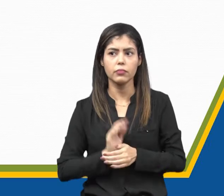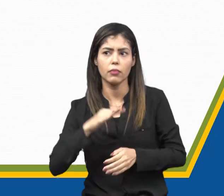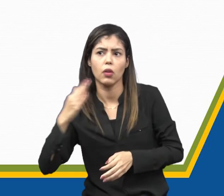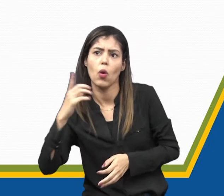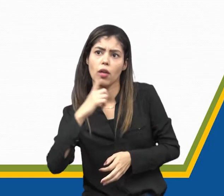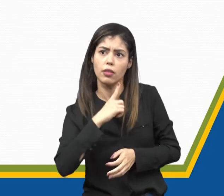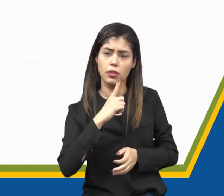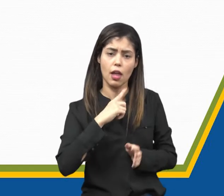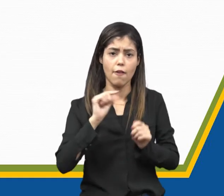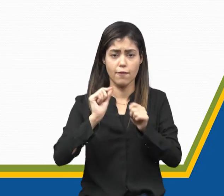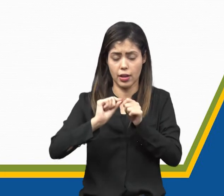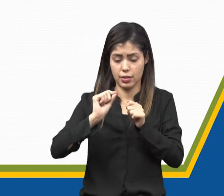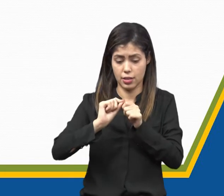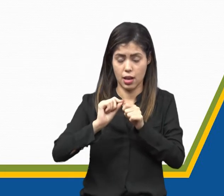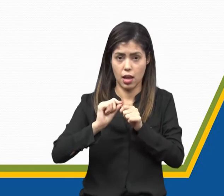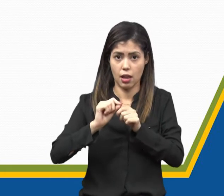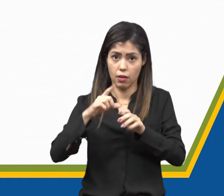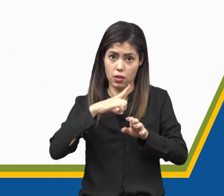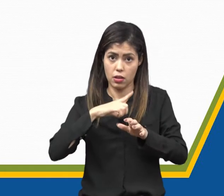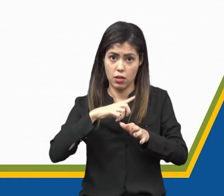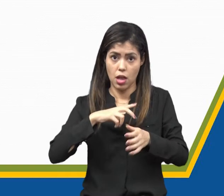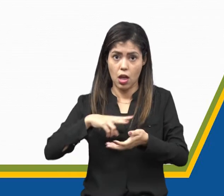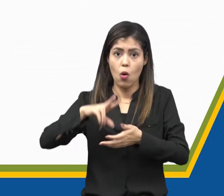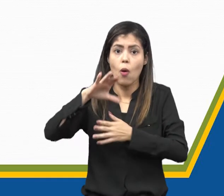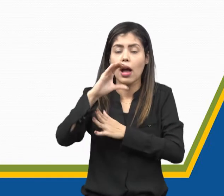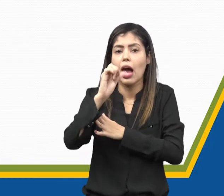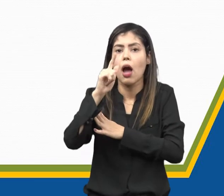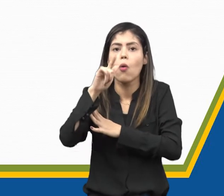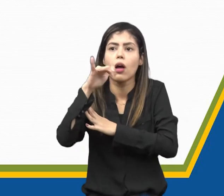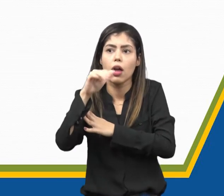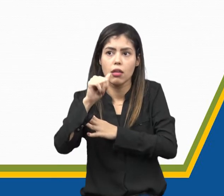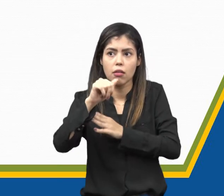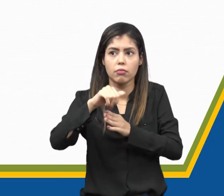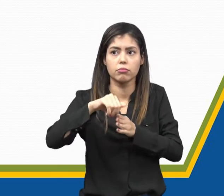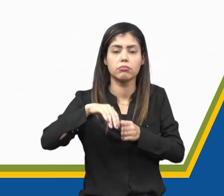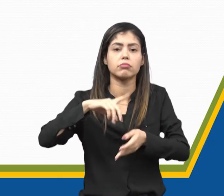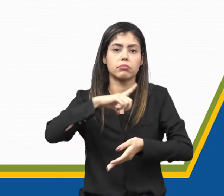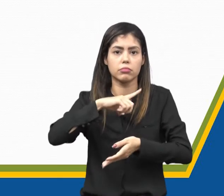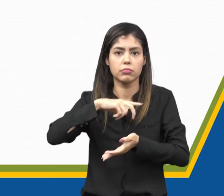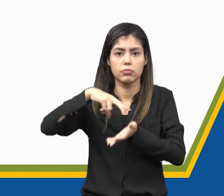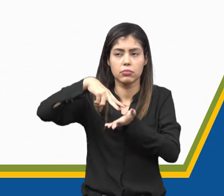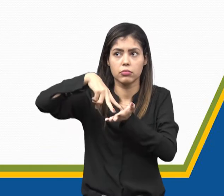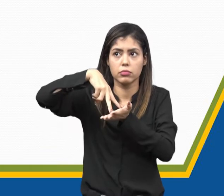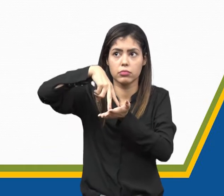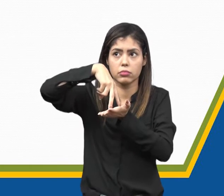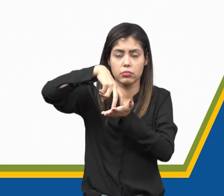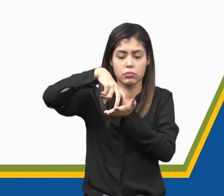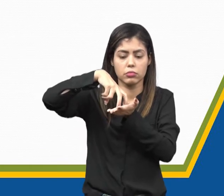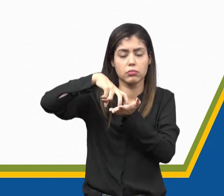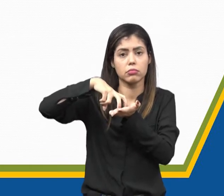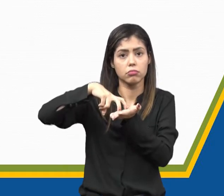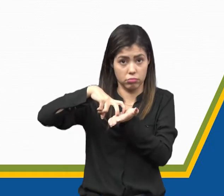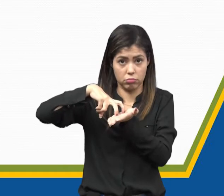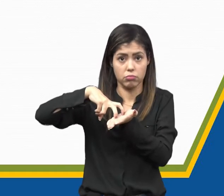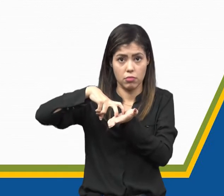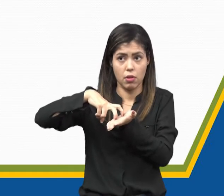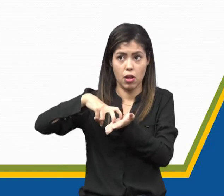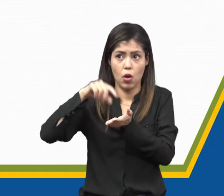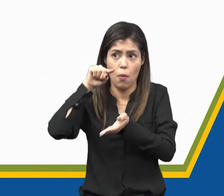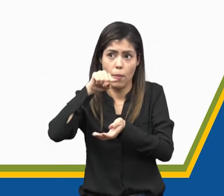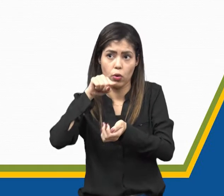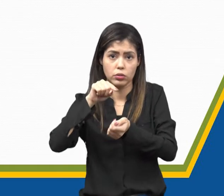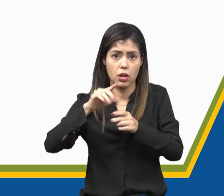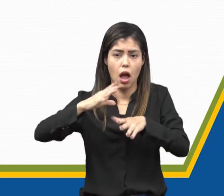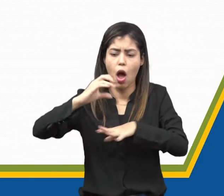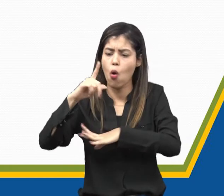o executante é capaz de manter os calcanhares, aquilo que eu citei agora há pouco, em contato com o solo, no ponto que as coxas